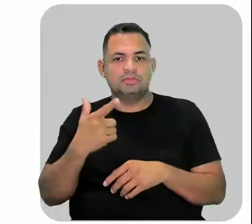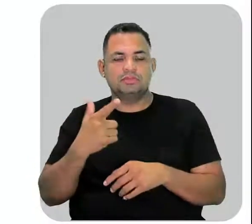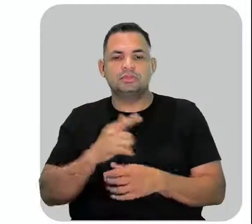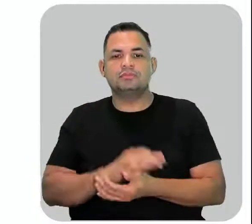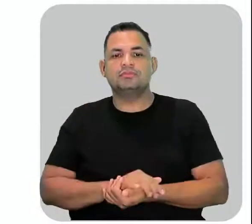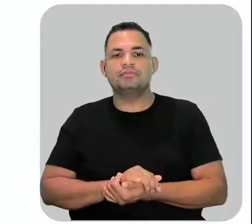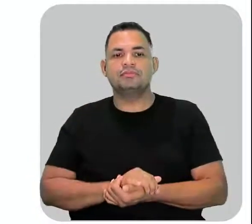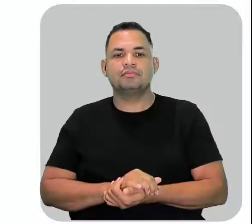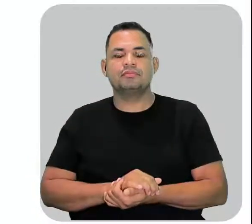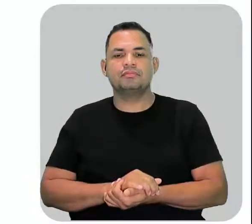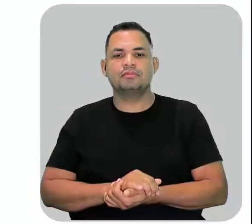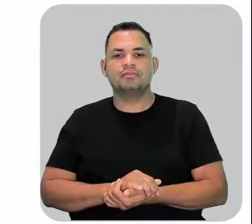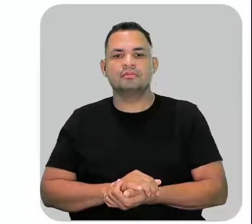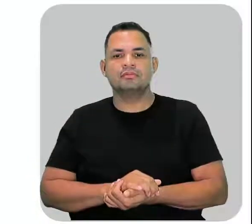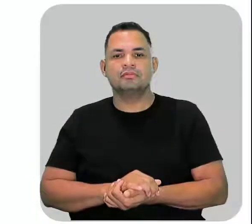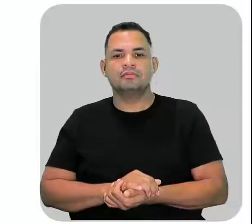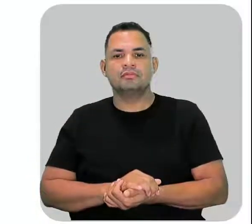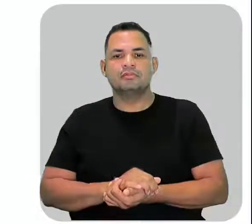Então, acíclicos.